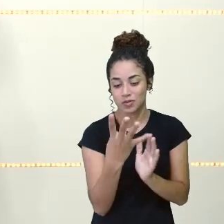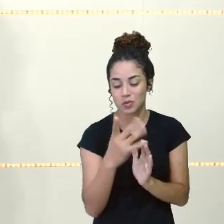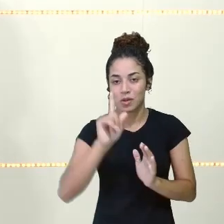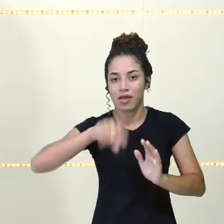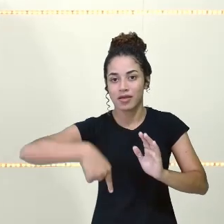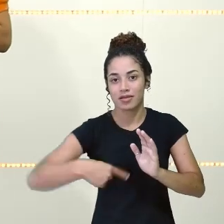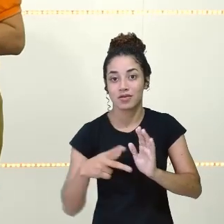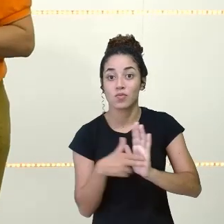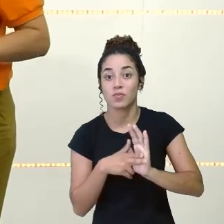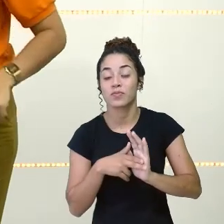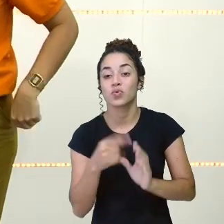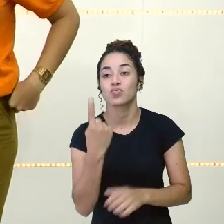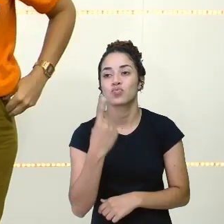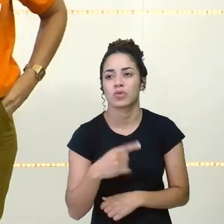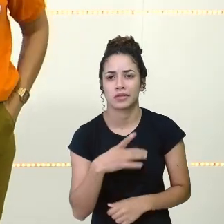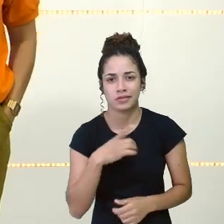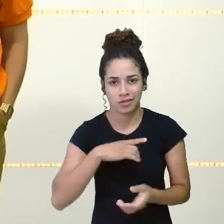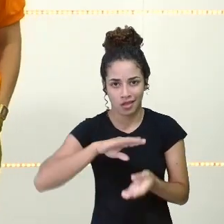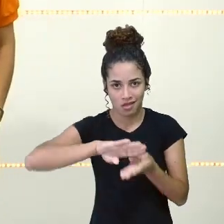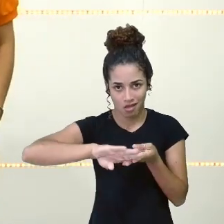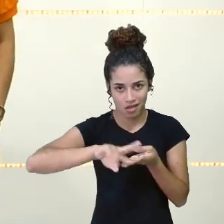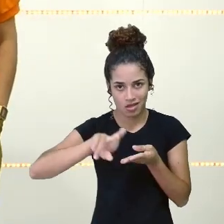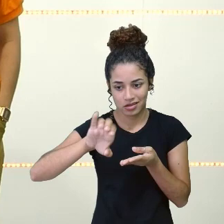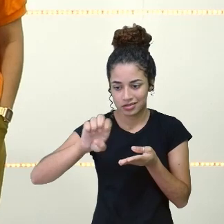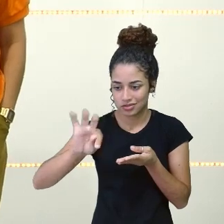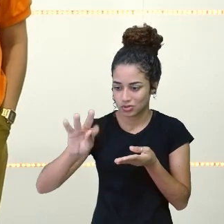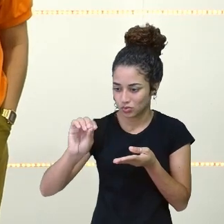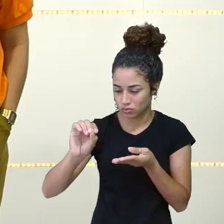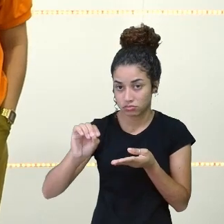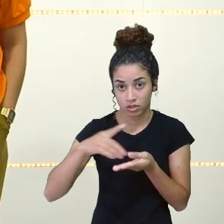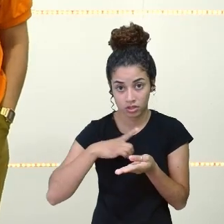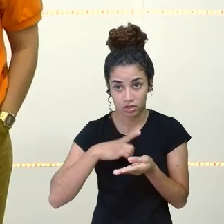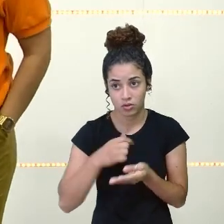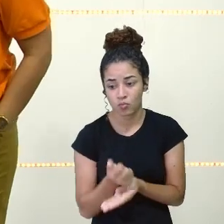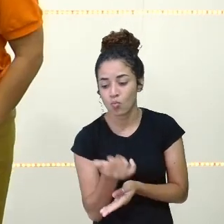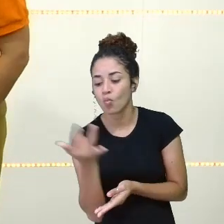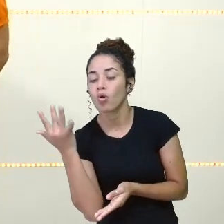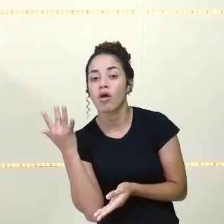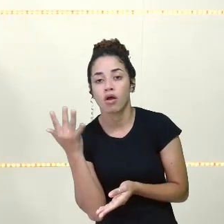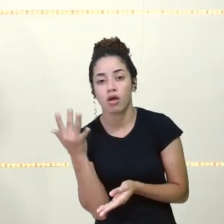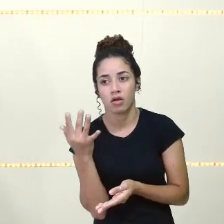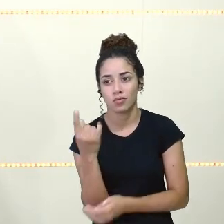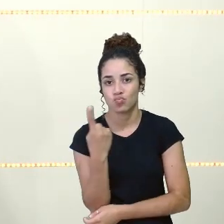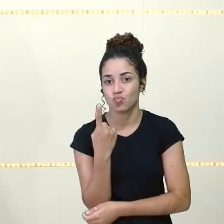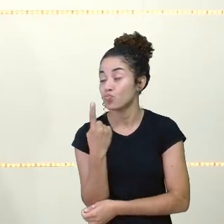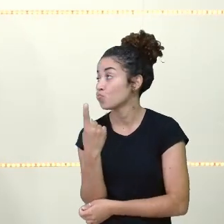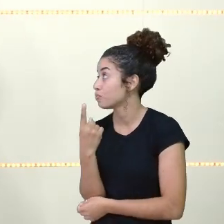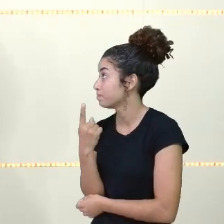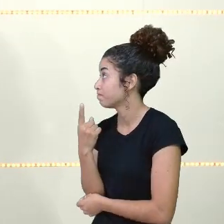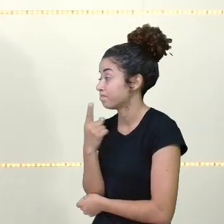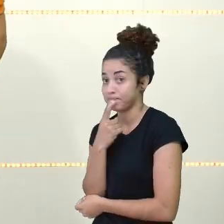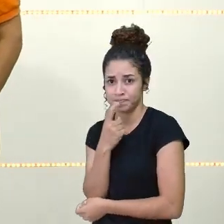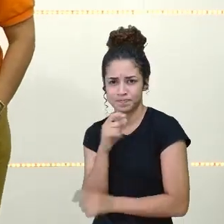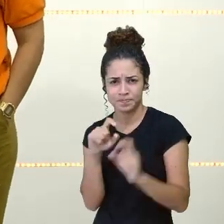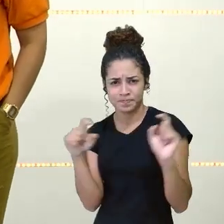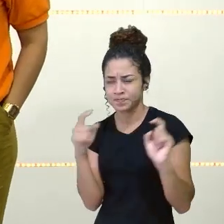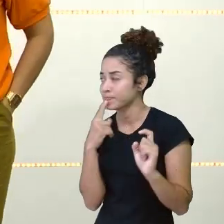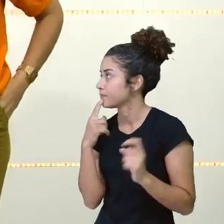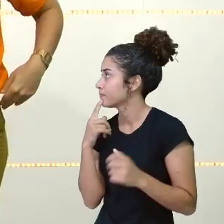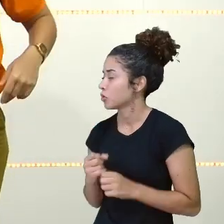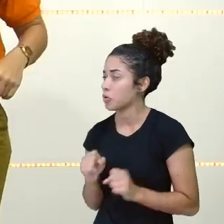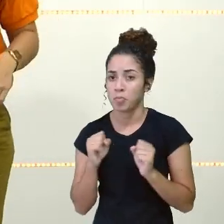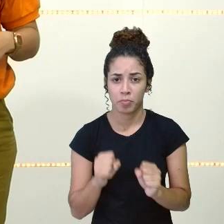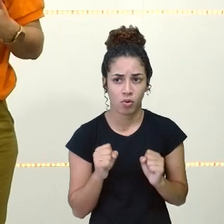1. Tem resto? Tem resto. Quanto sobrou? 1. Eu posso continuar